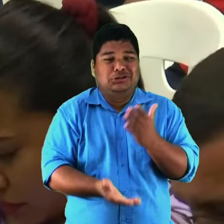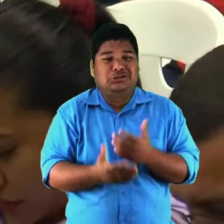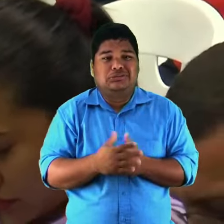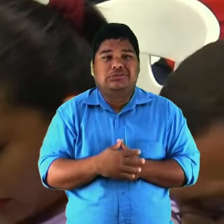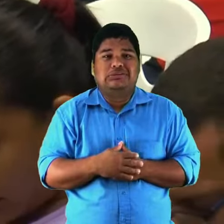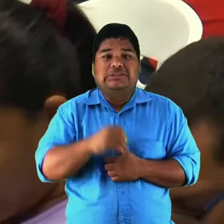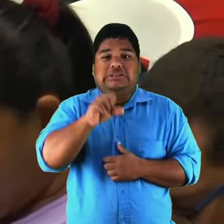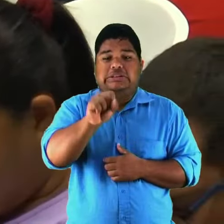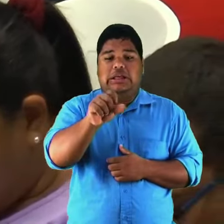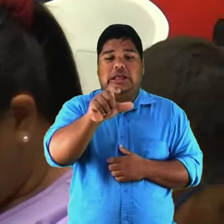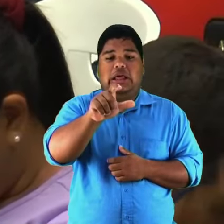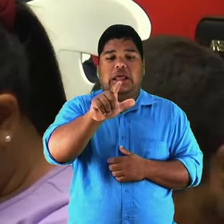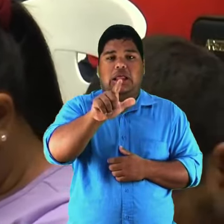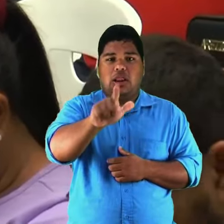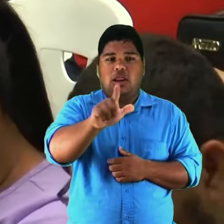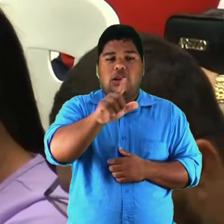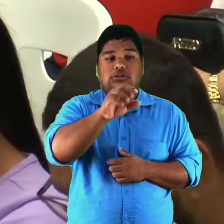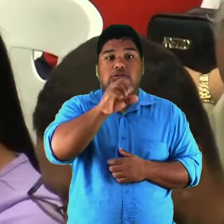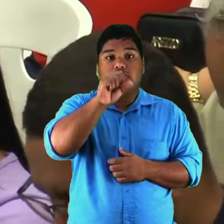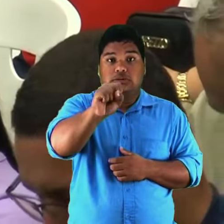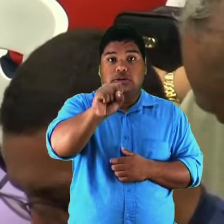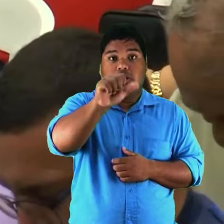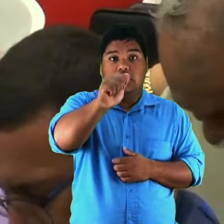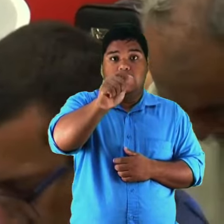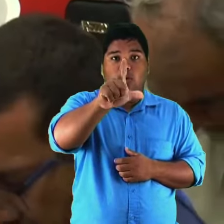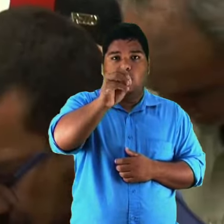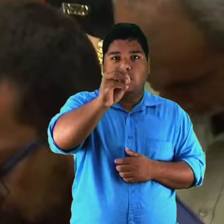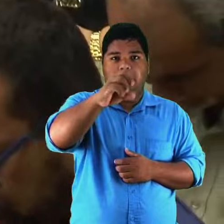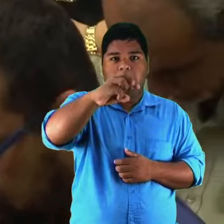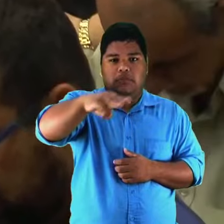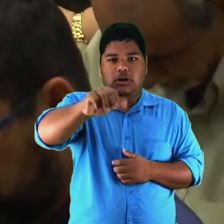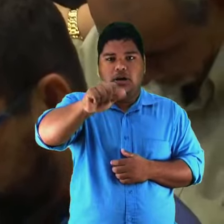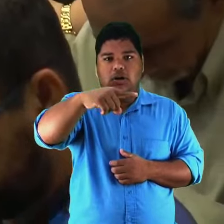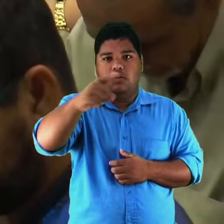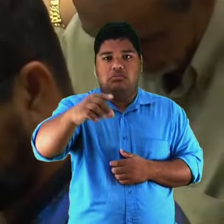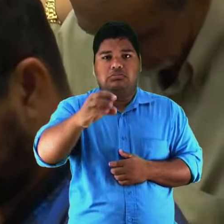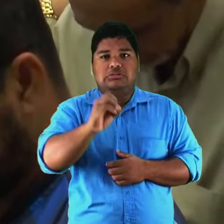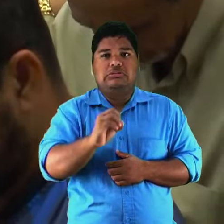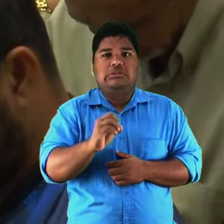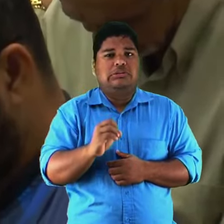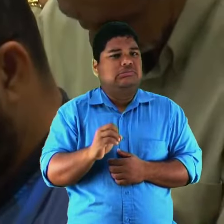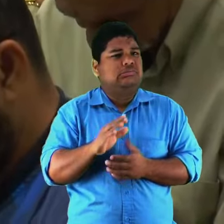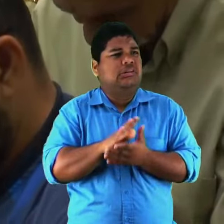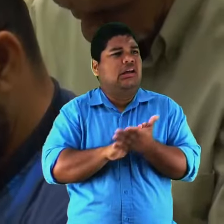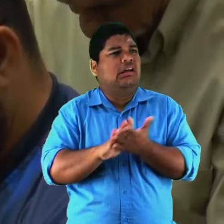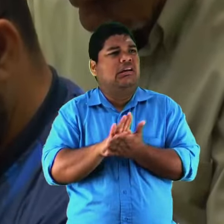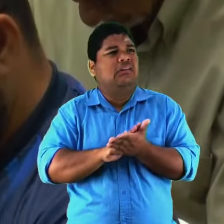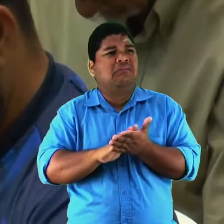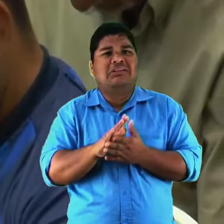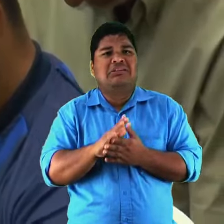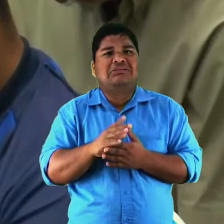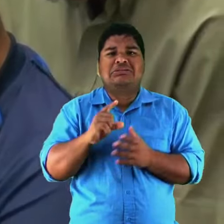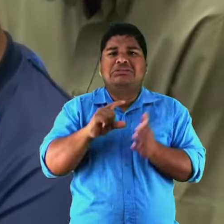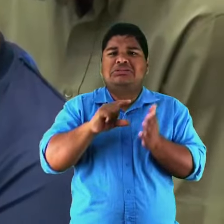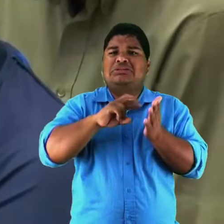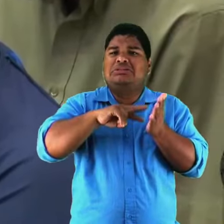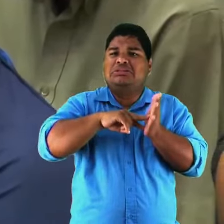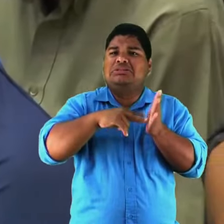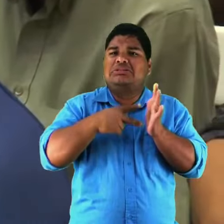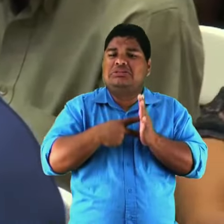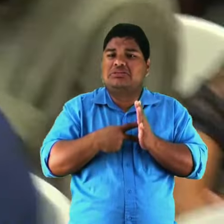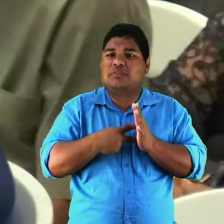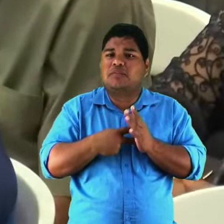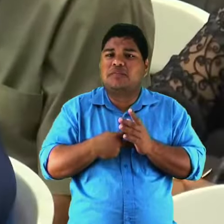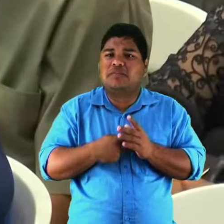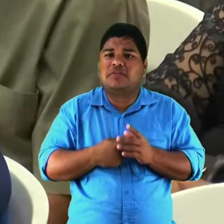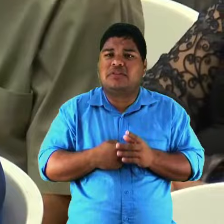Eclesiastes. Nada faz sentido. E no último capítulo aí diz, depois de experimentar tantas